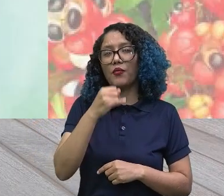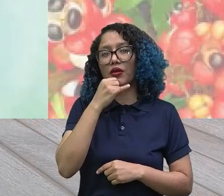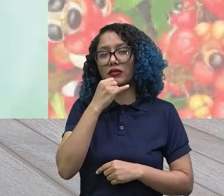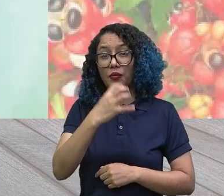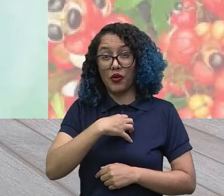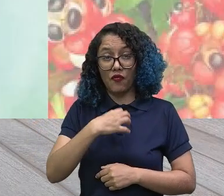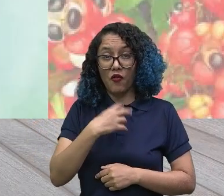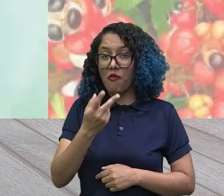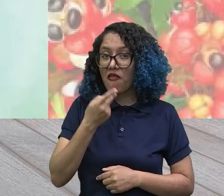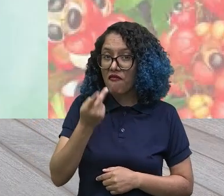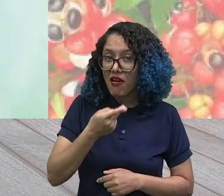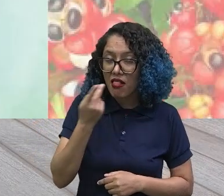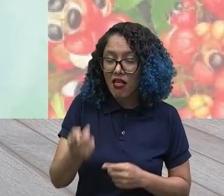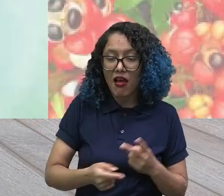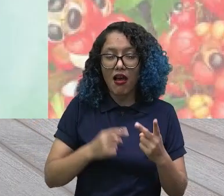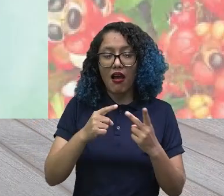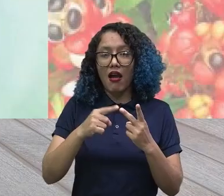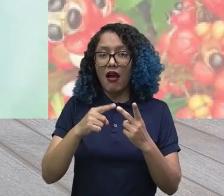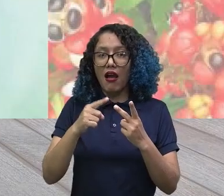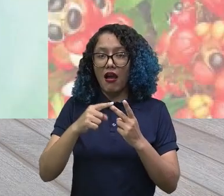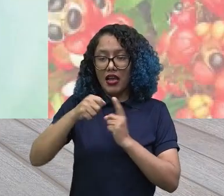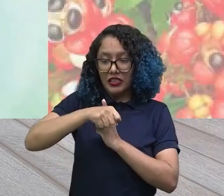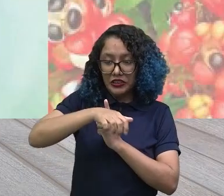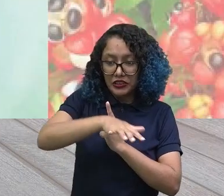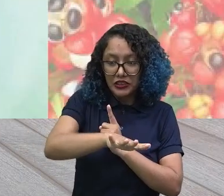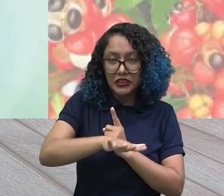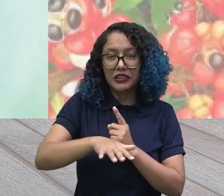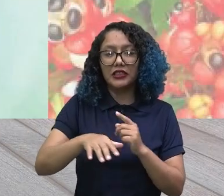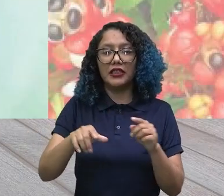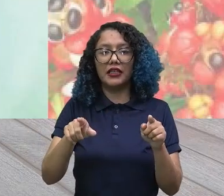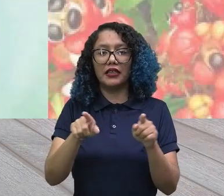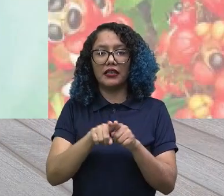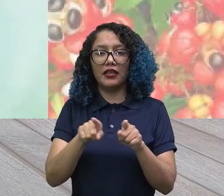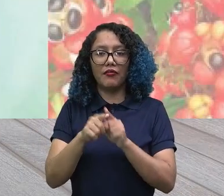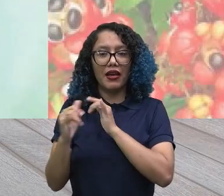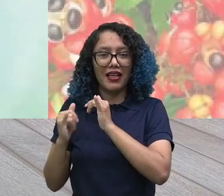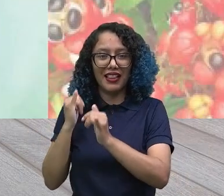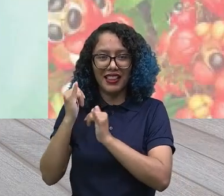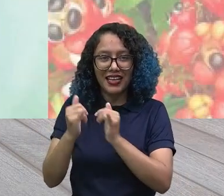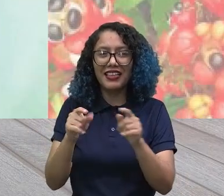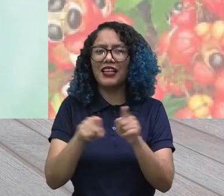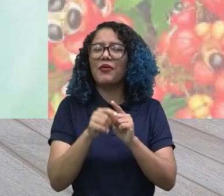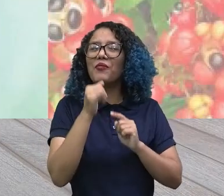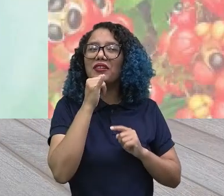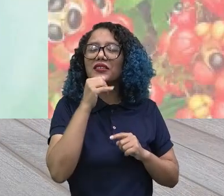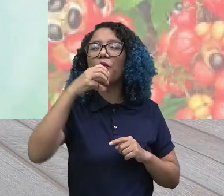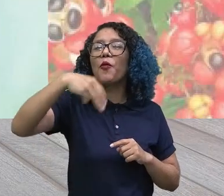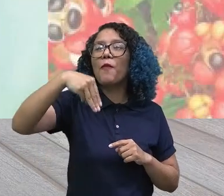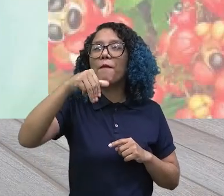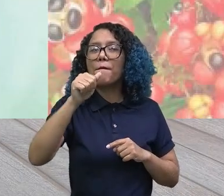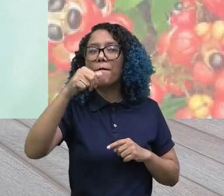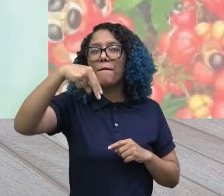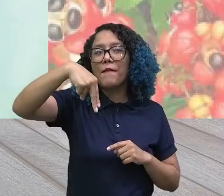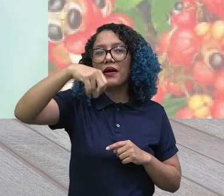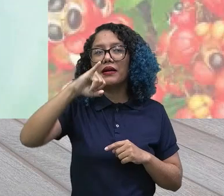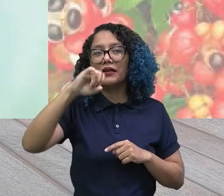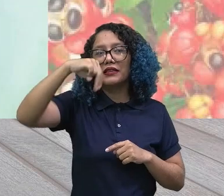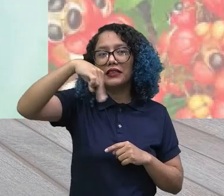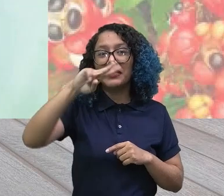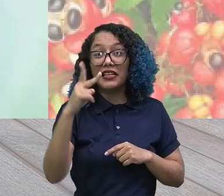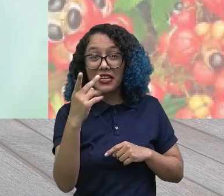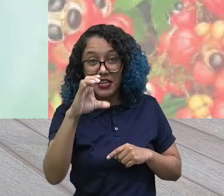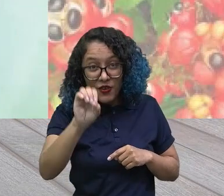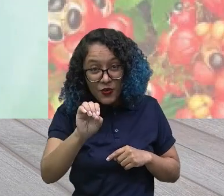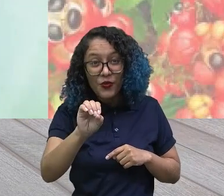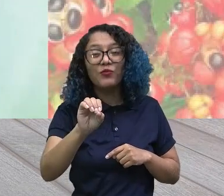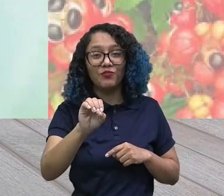por exemplo, gírias, gente. Né, maninha? Até mesmo Maninha? maninho. Então, as gírias acabam caracterizando até